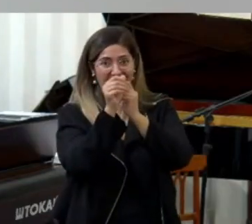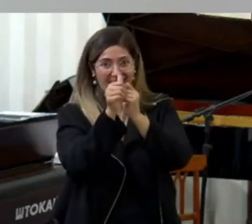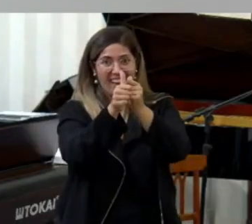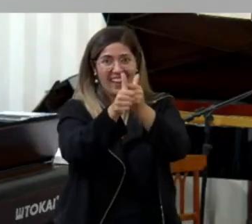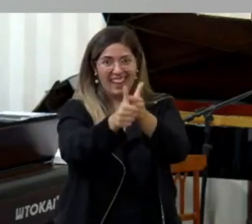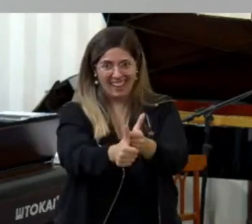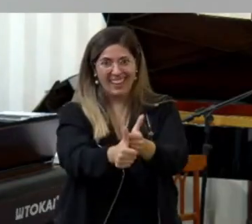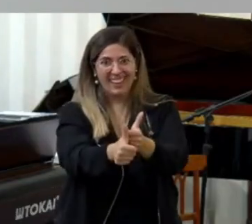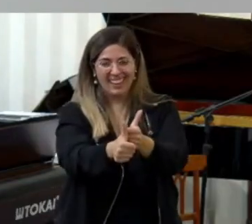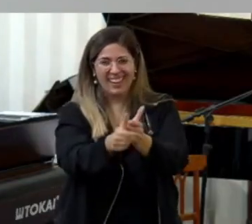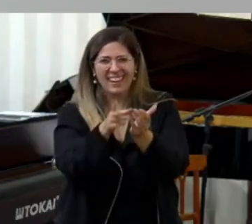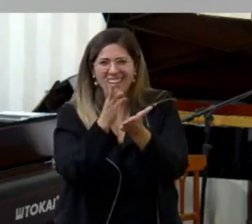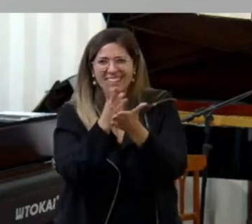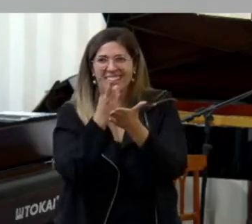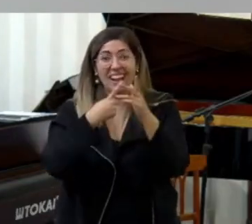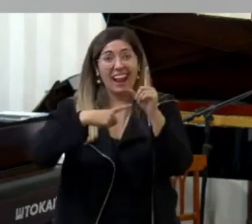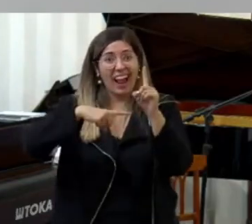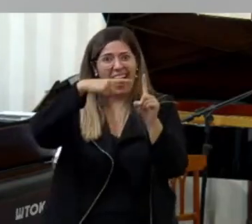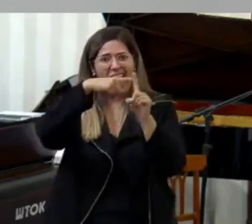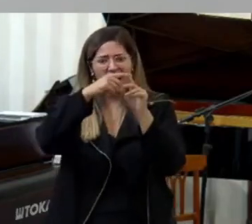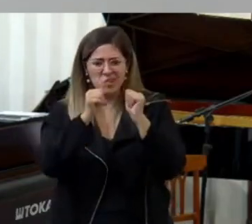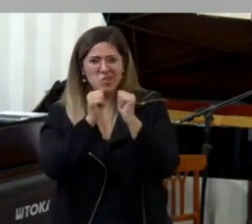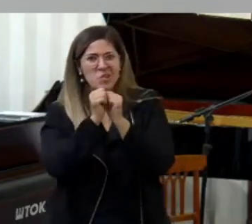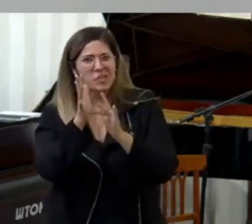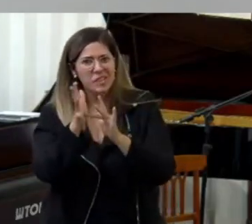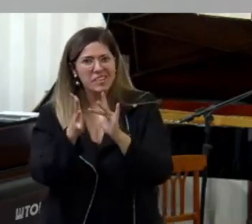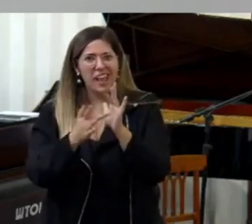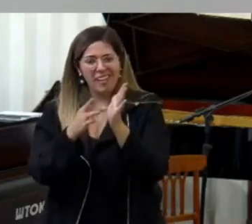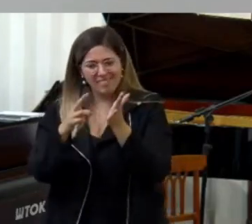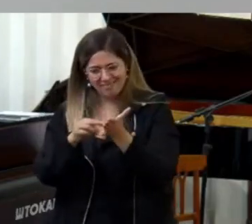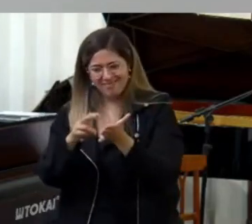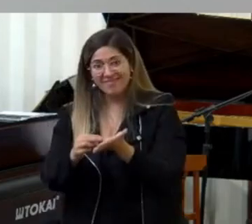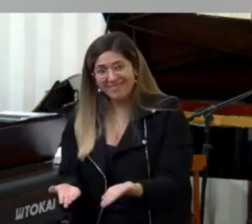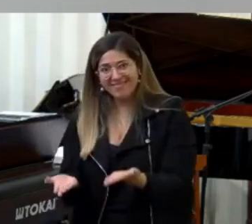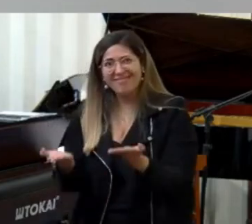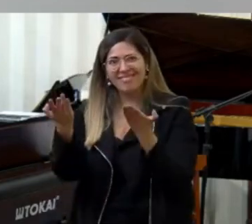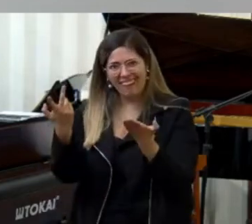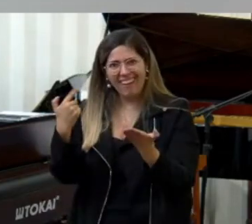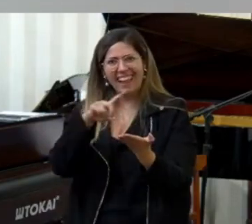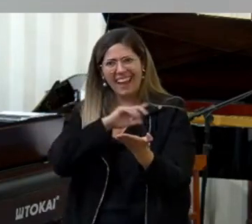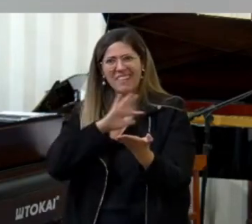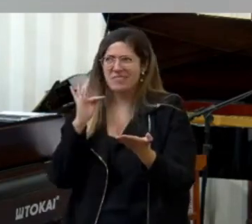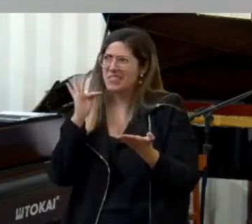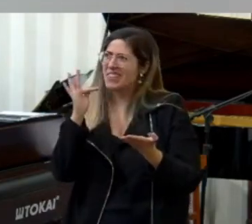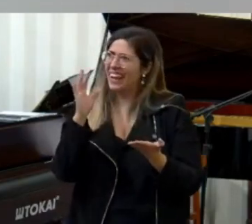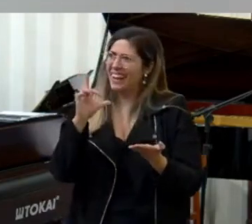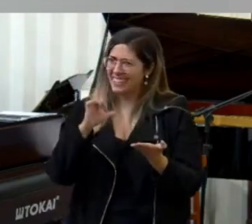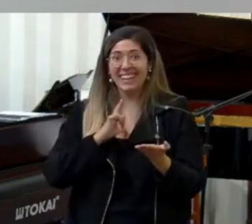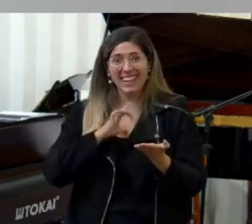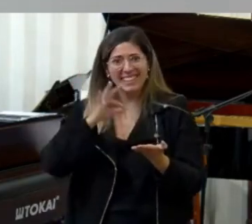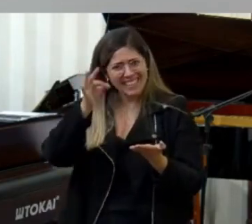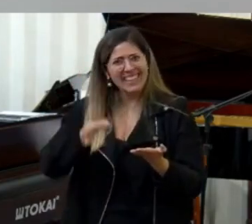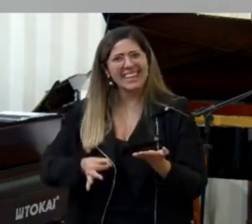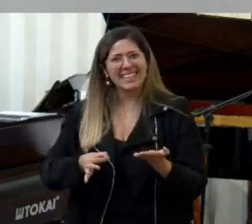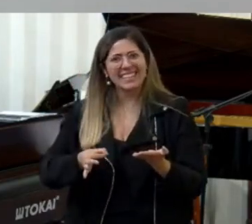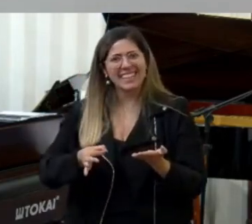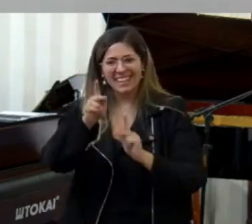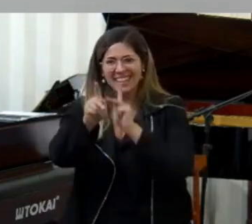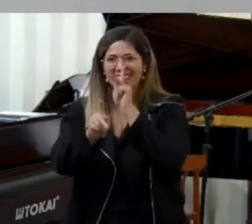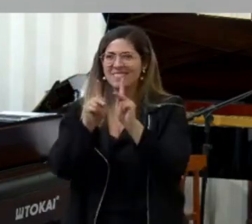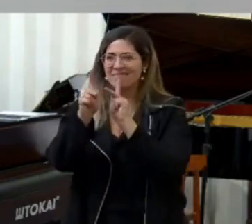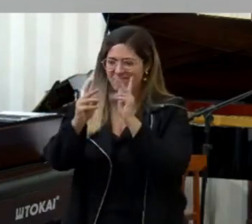com Cristo na cruz vai reviver como Ele reviveu. Essa é a promessa. O Messias ressurgiu para que um povo